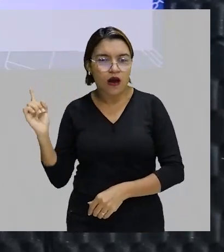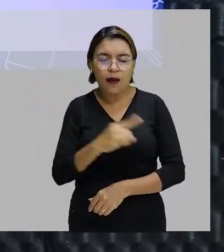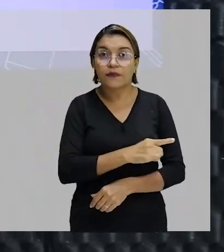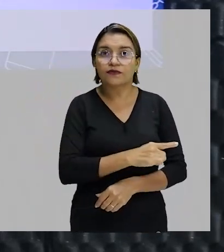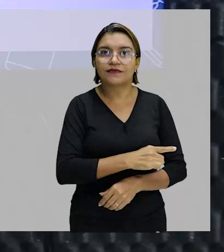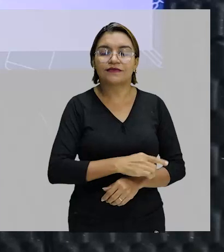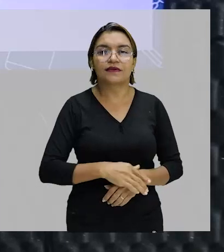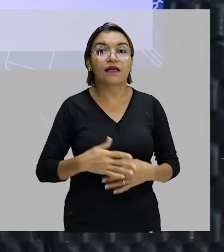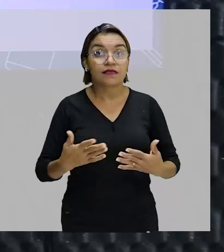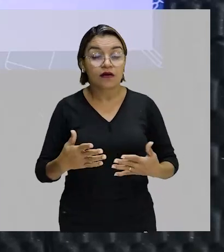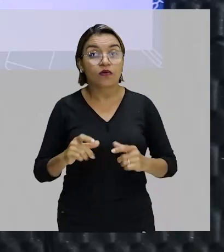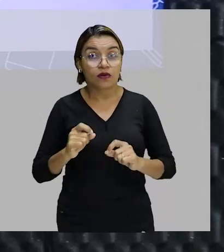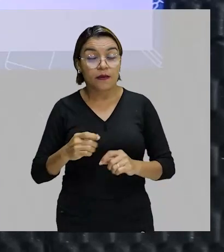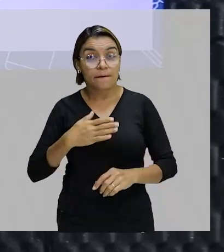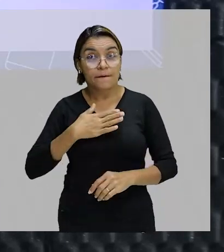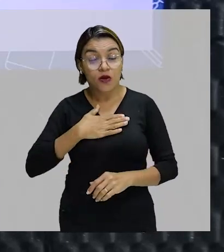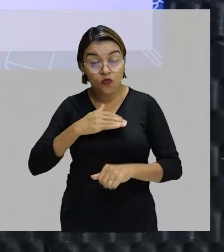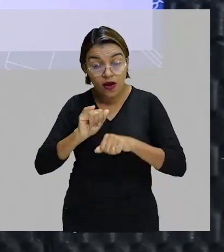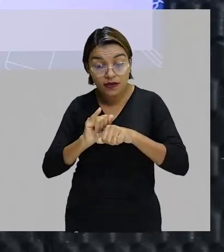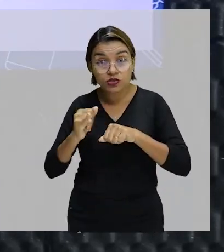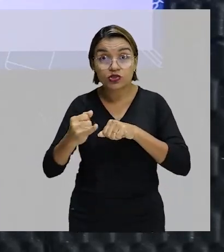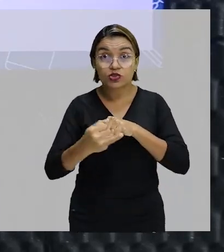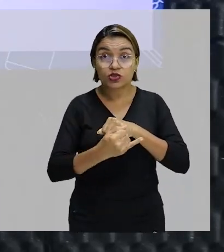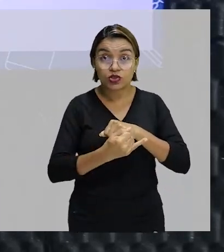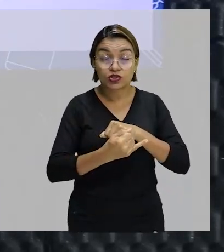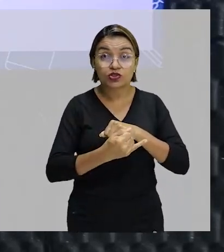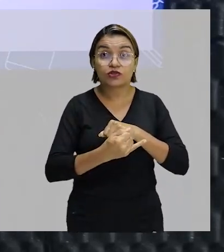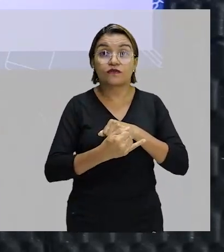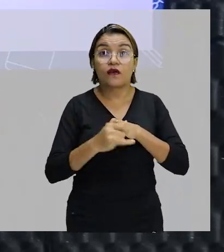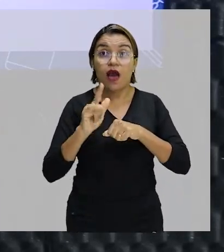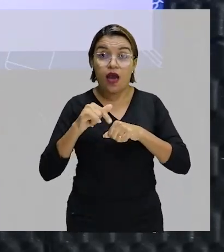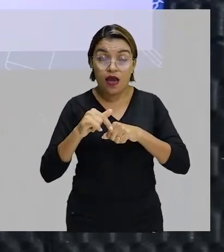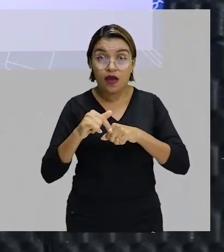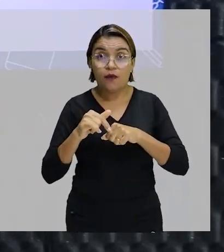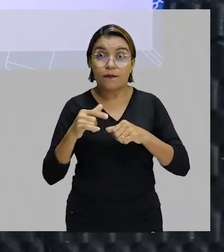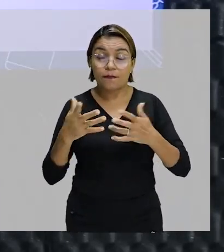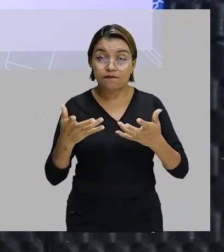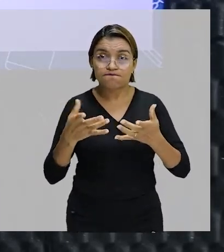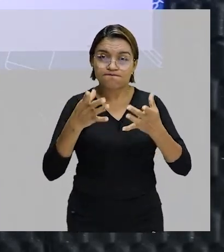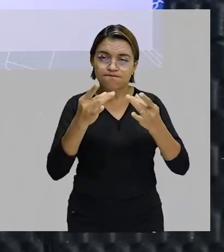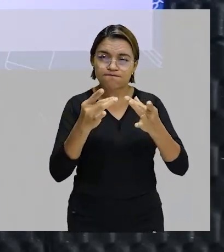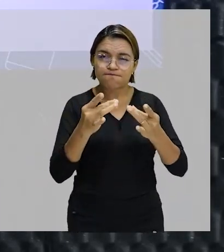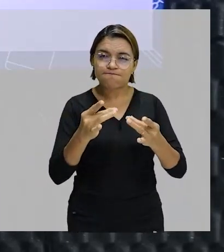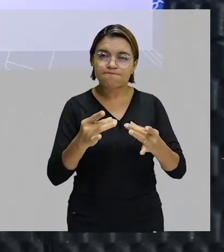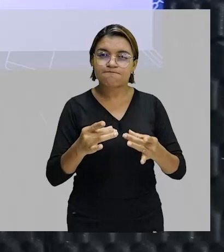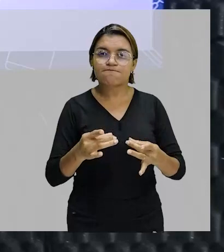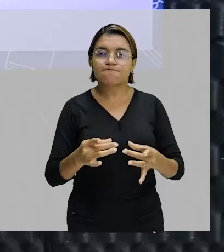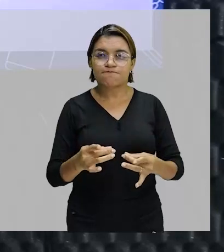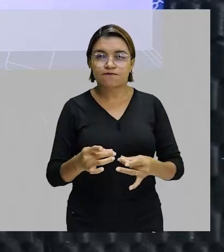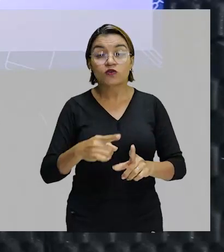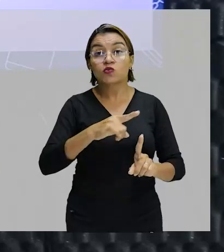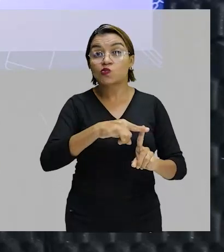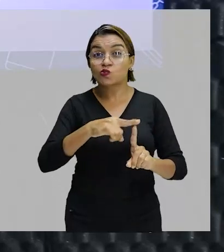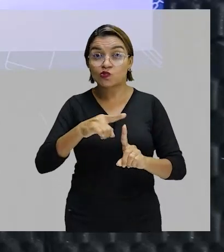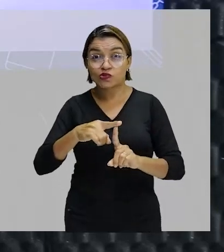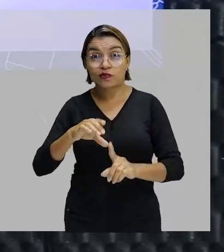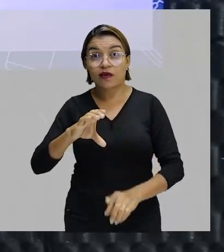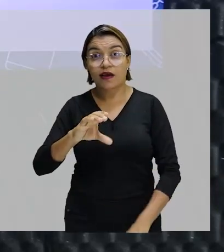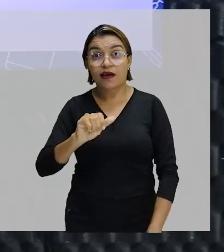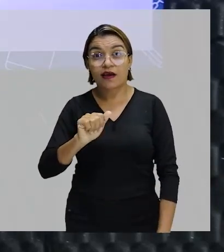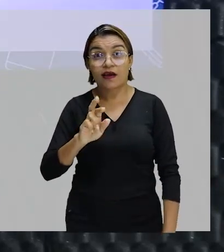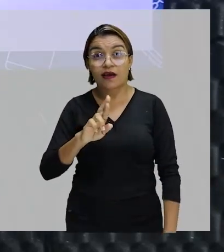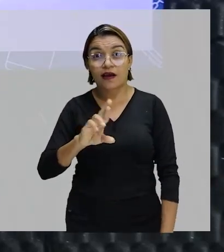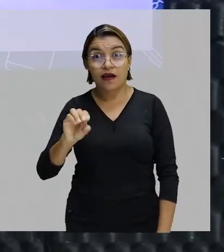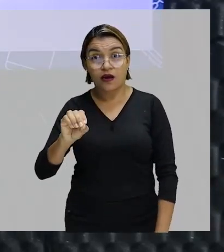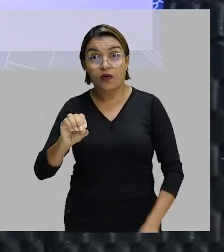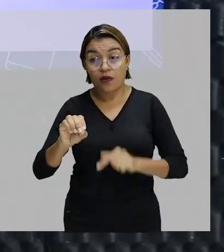rápido. Então, o meu adjetivo está qualificando, está descrevendo o tipo de carro. Carro é